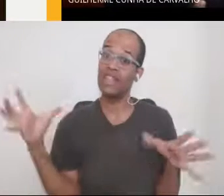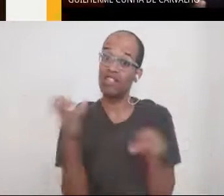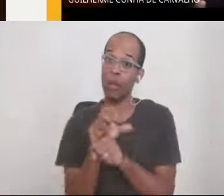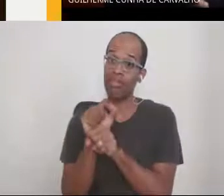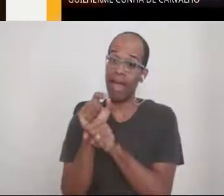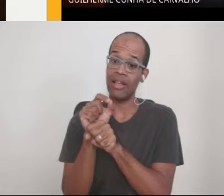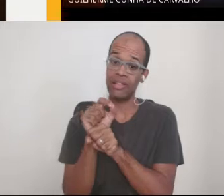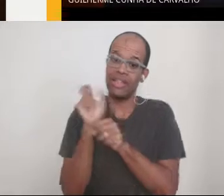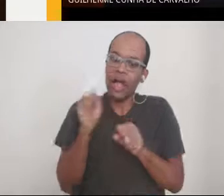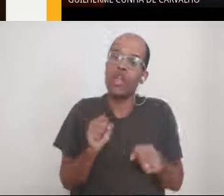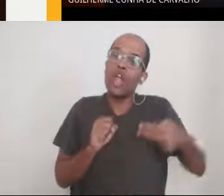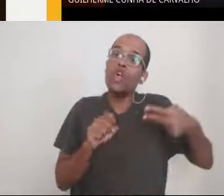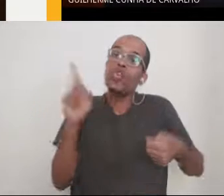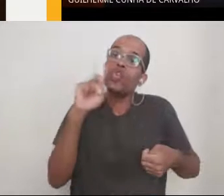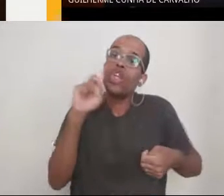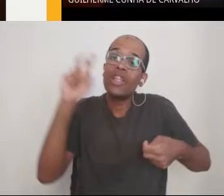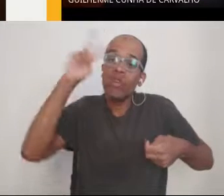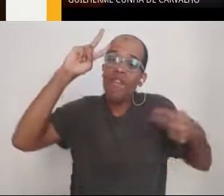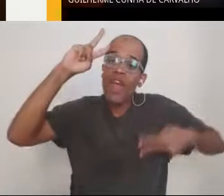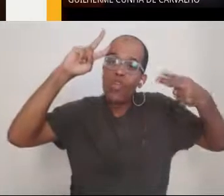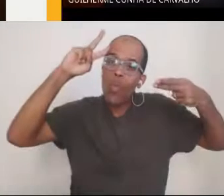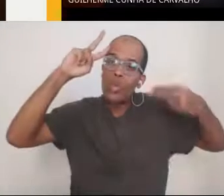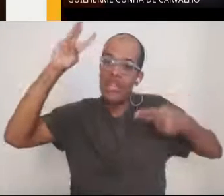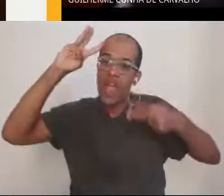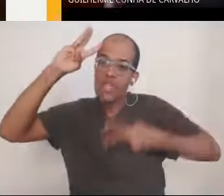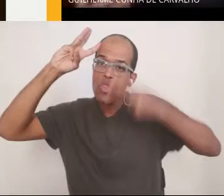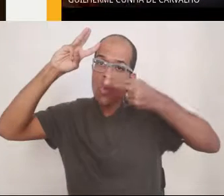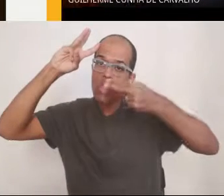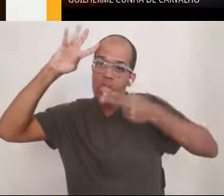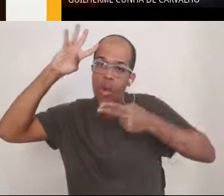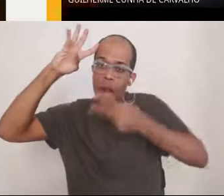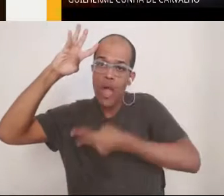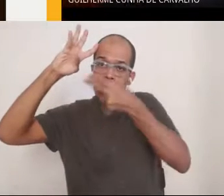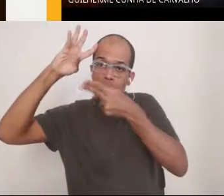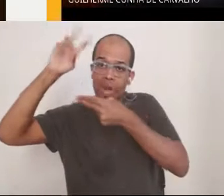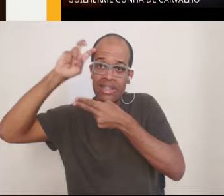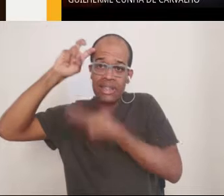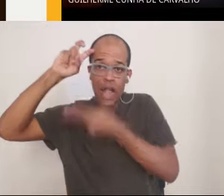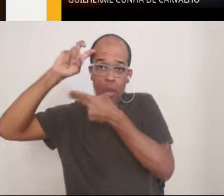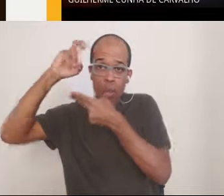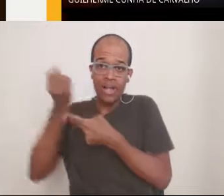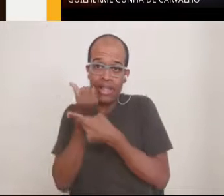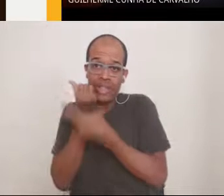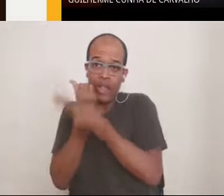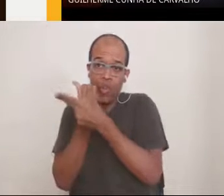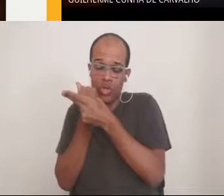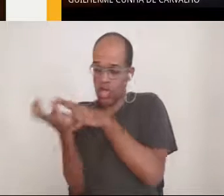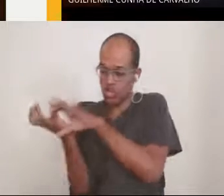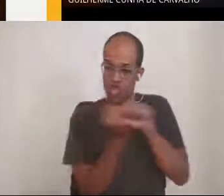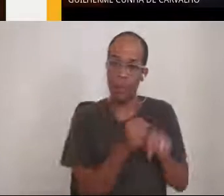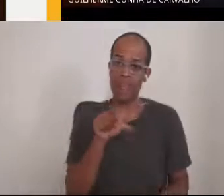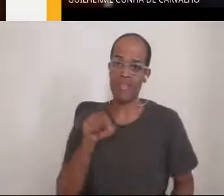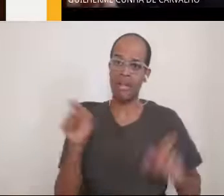no Meet. Então, se eu sei que vou ter uma aula de inglês, eu aproveito e já faço essa aula de as atividades de inglês.